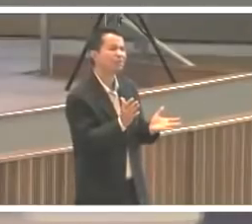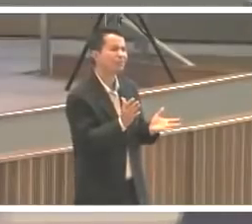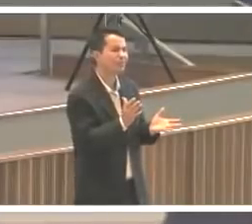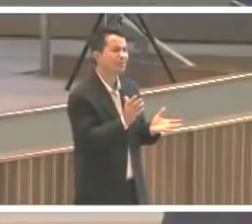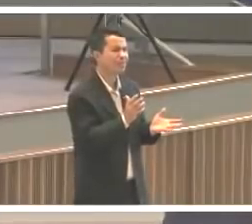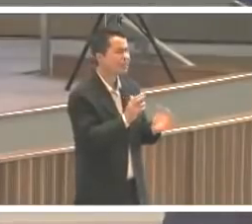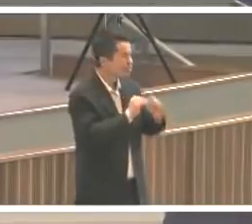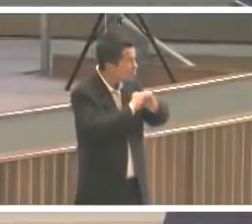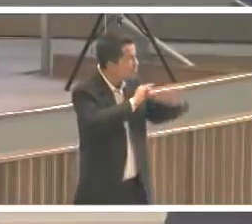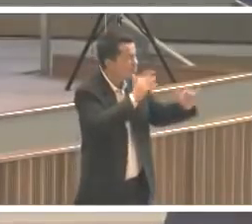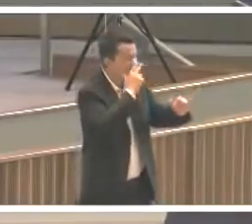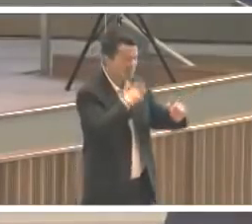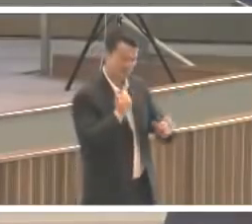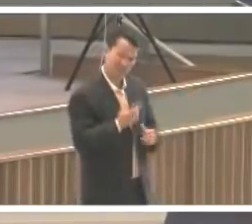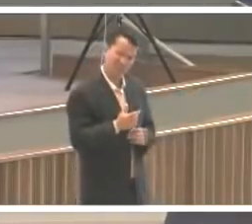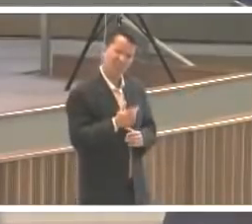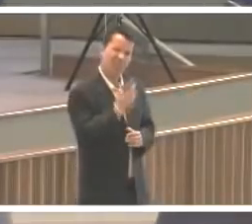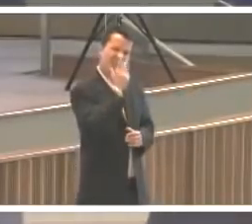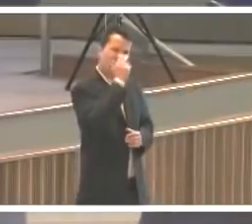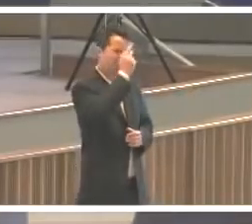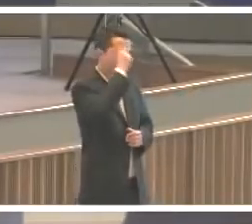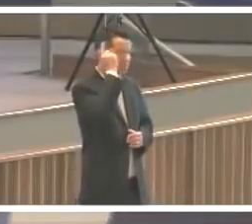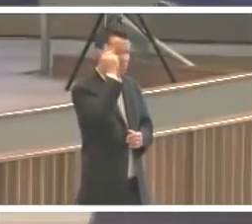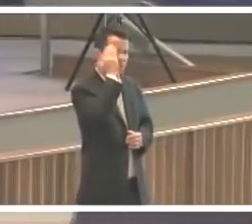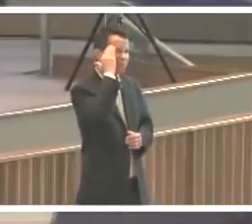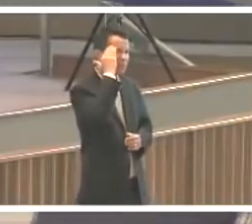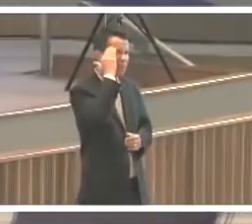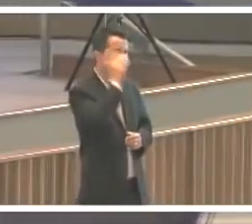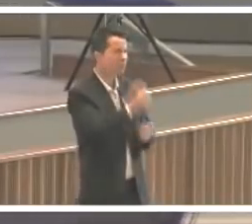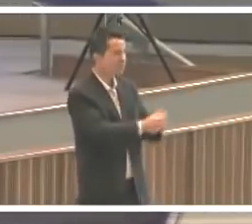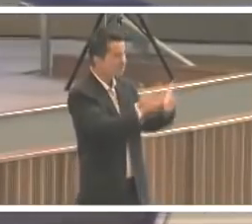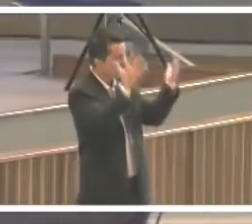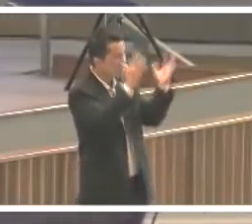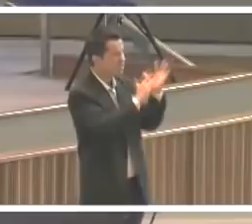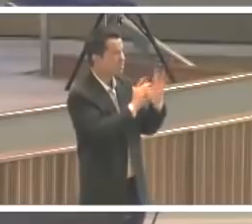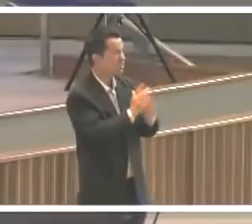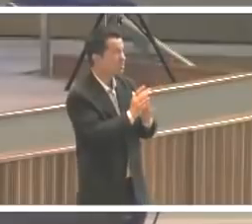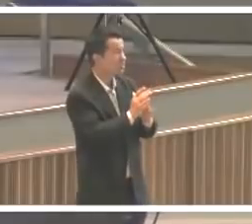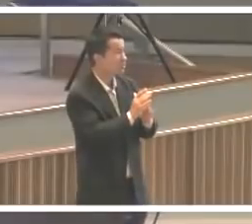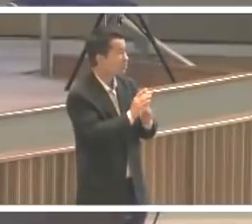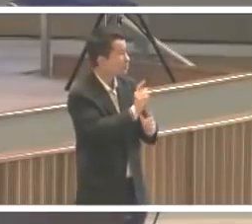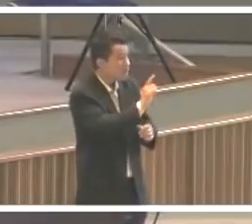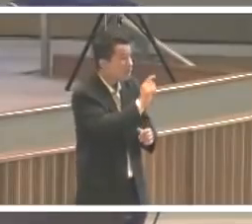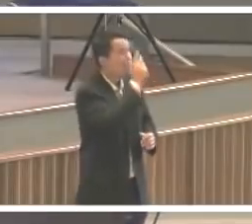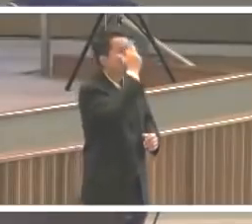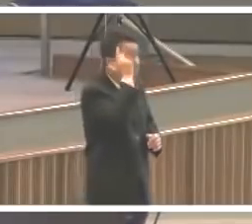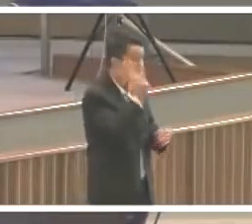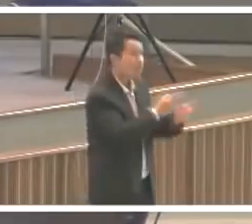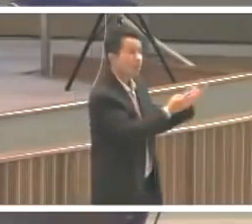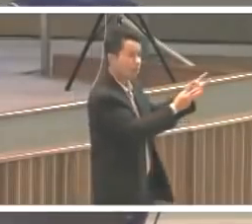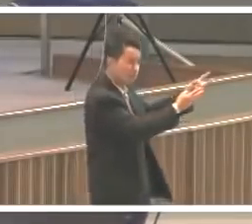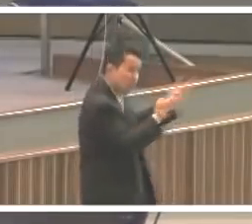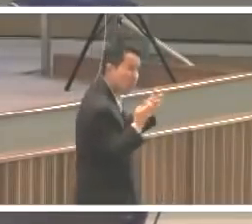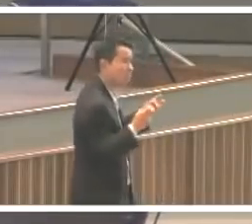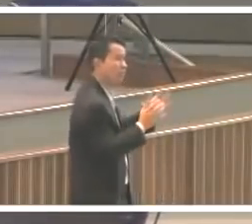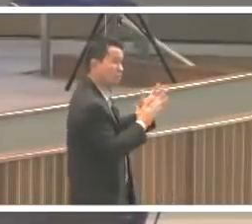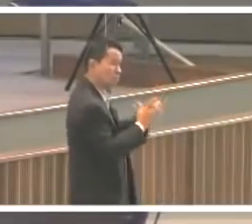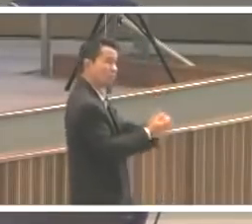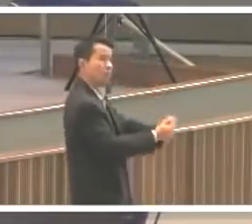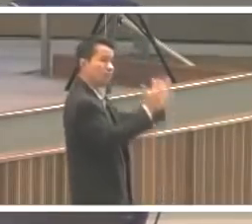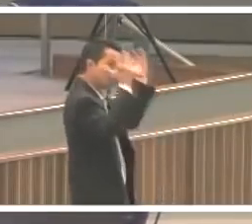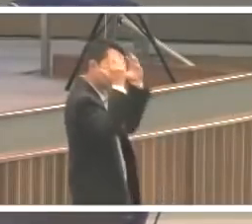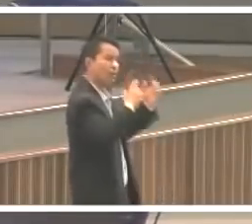milagres eram incontestáveis. Como é que pode se dizer